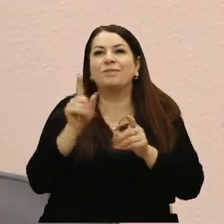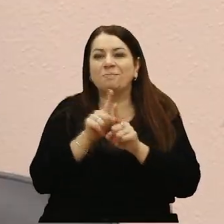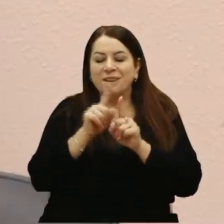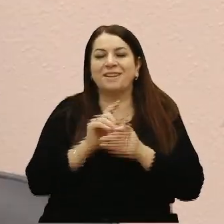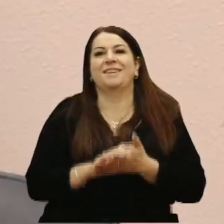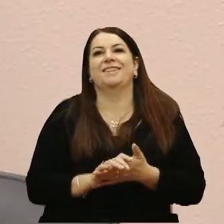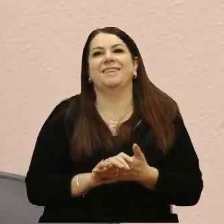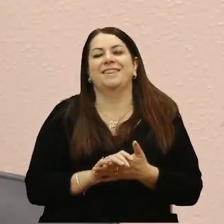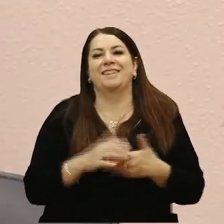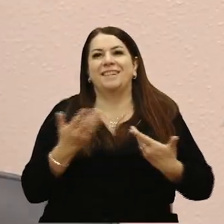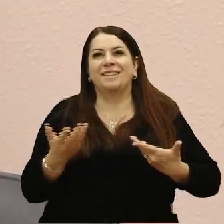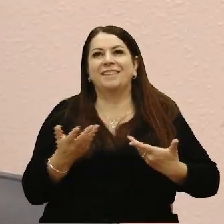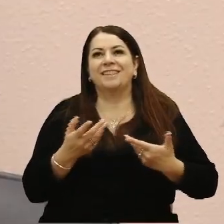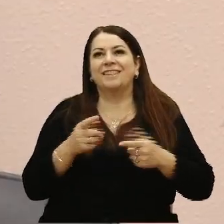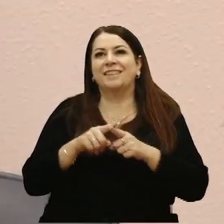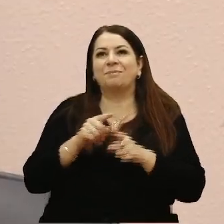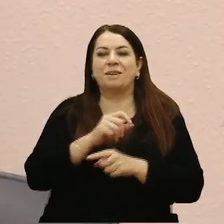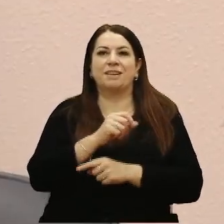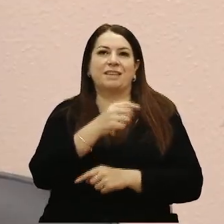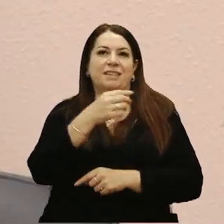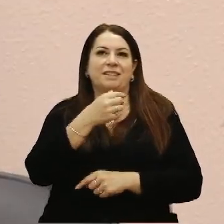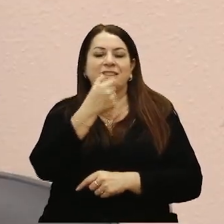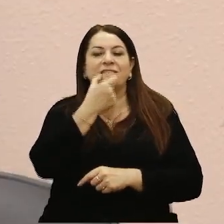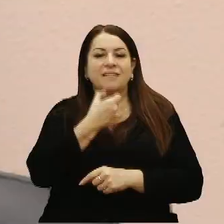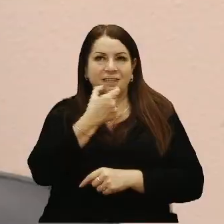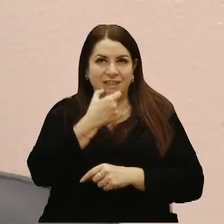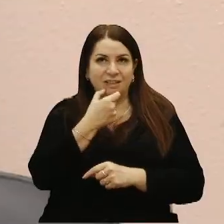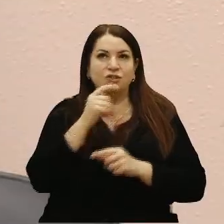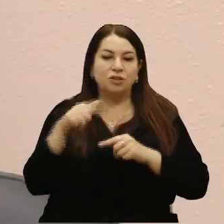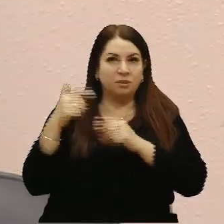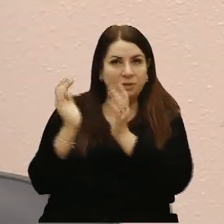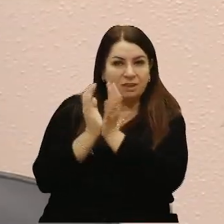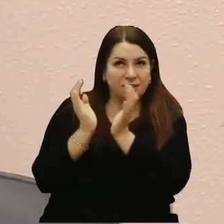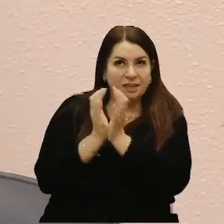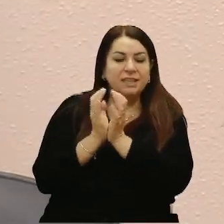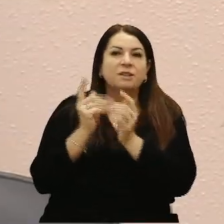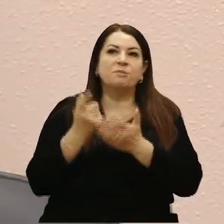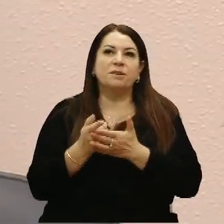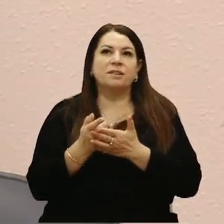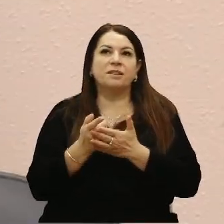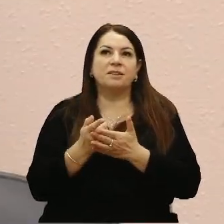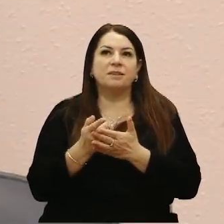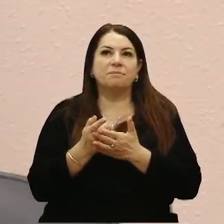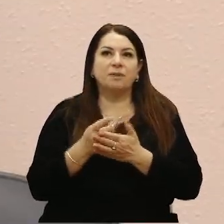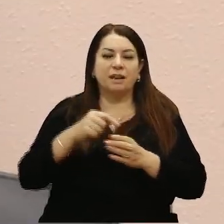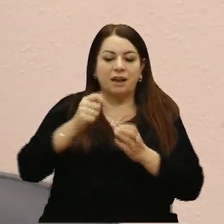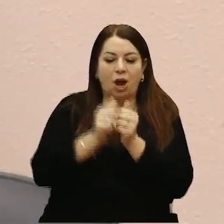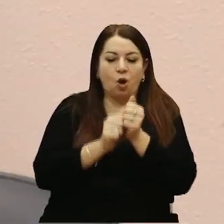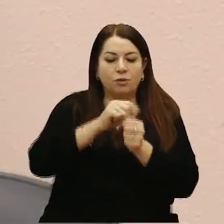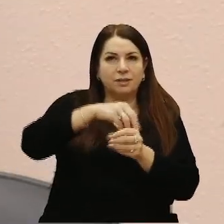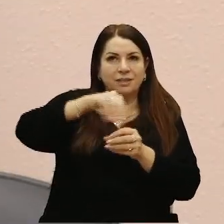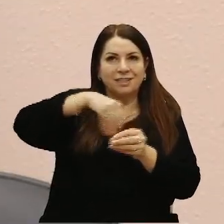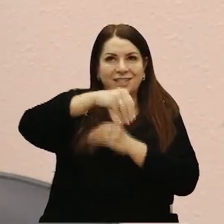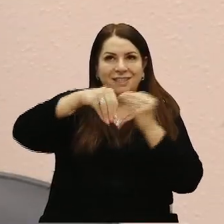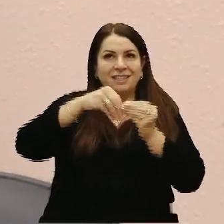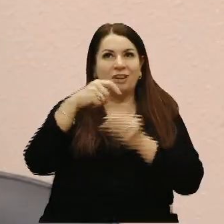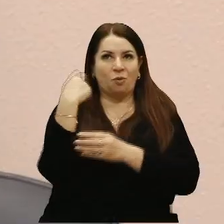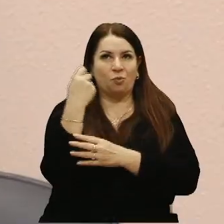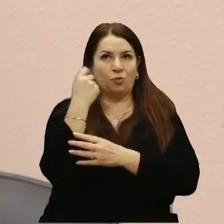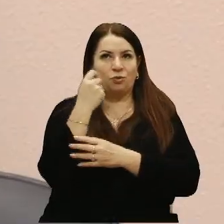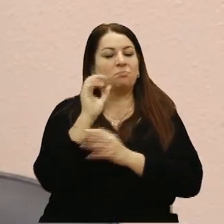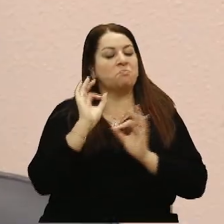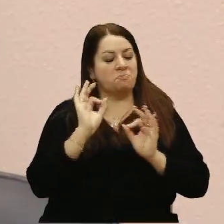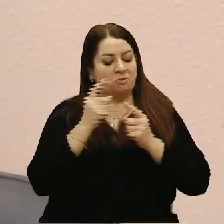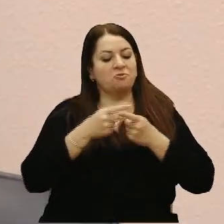parabenizar vereador Tenente Cristiano Becker e equipe pelo baita carreteiro e baita churrascada no dia de ontem. E espero que o